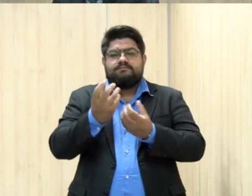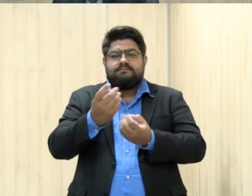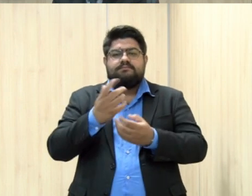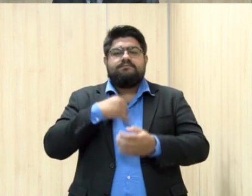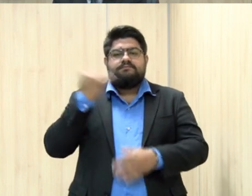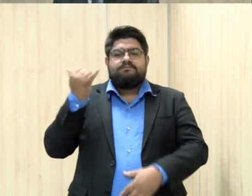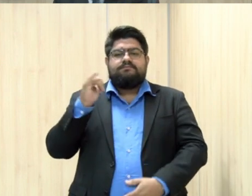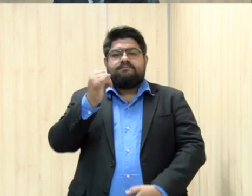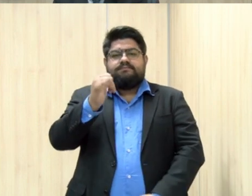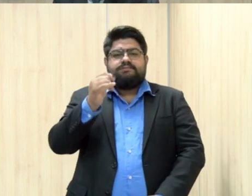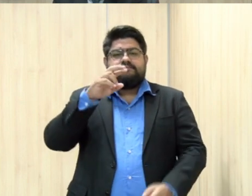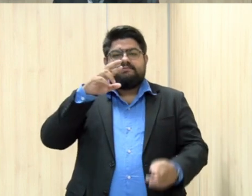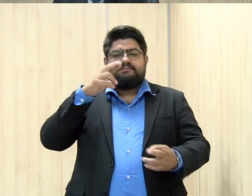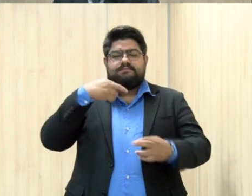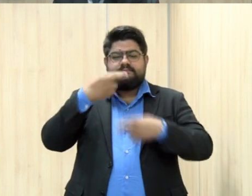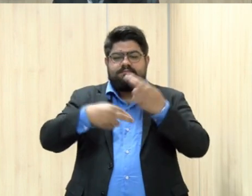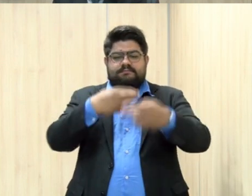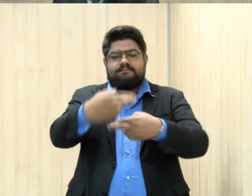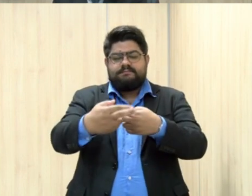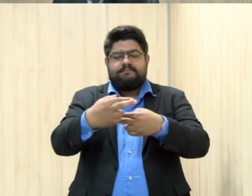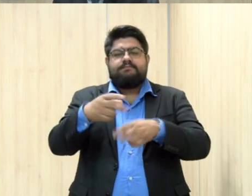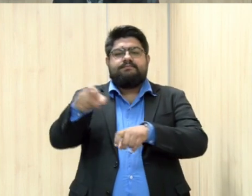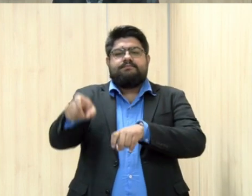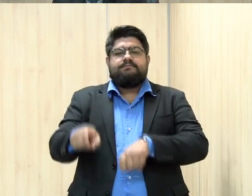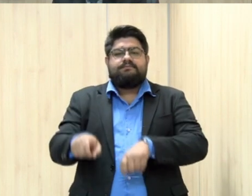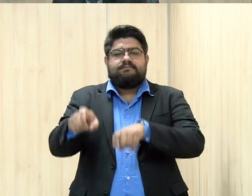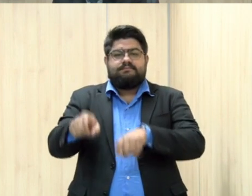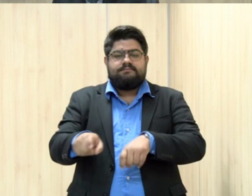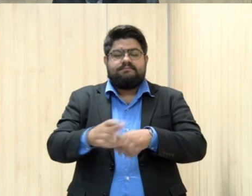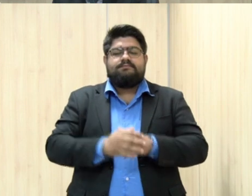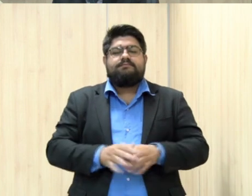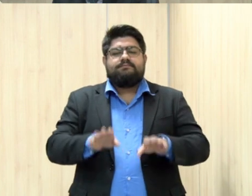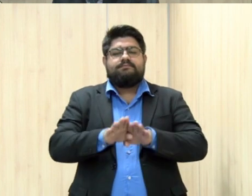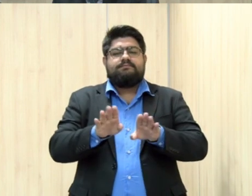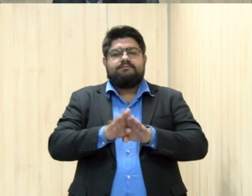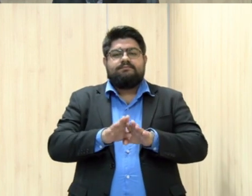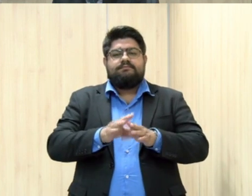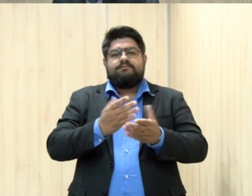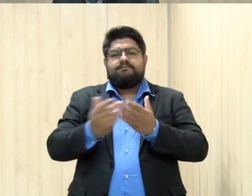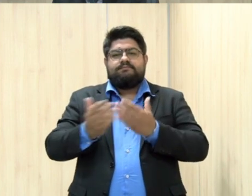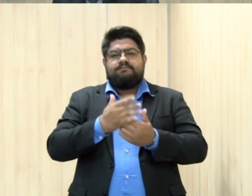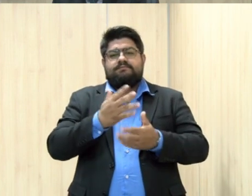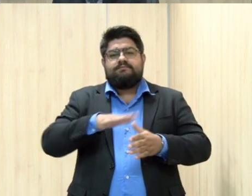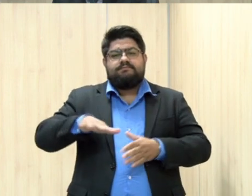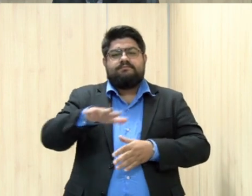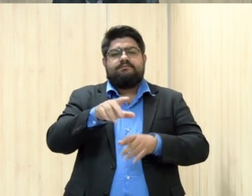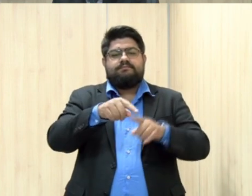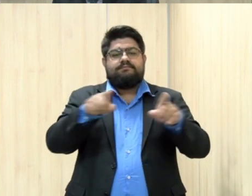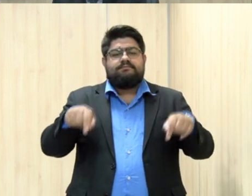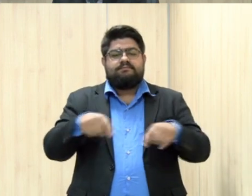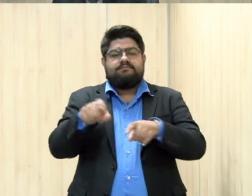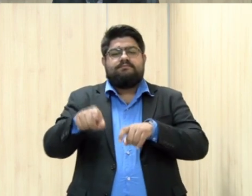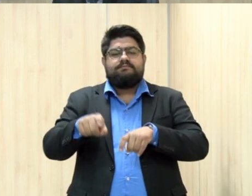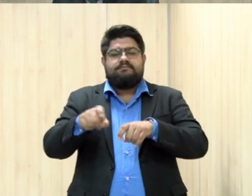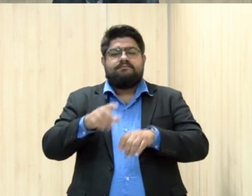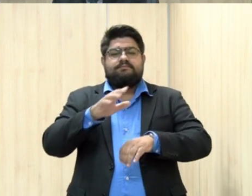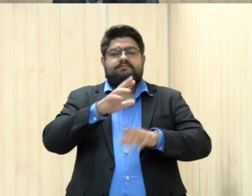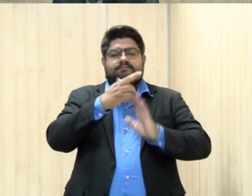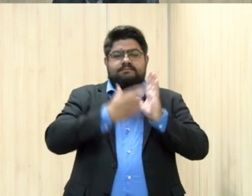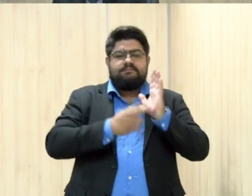renovável para os pequenos produtores é rurais e assentamentos rurais para relatar deputada Taíssa